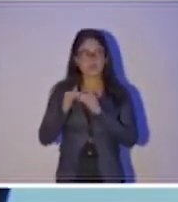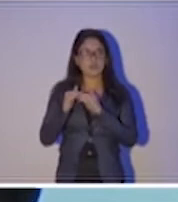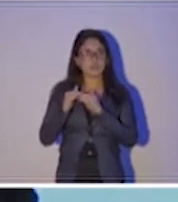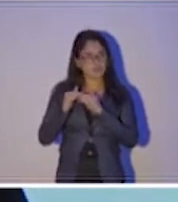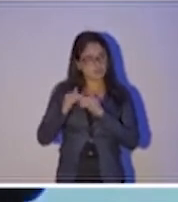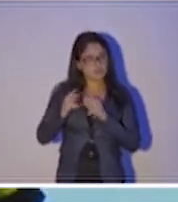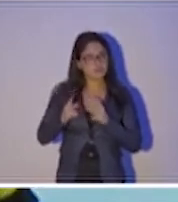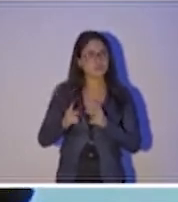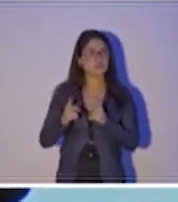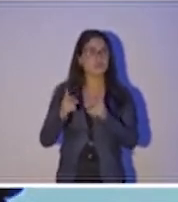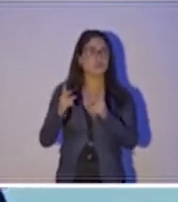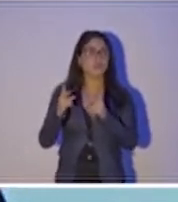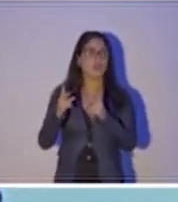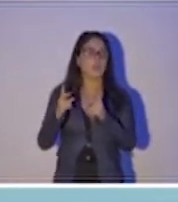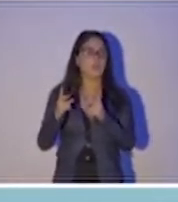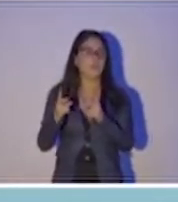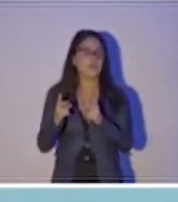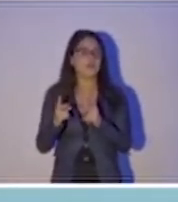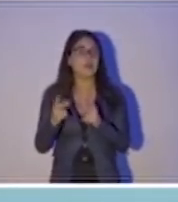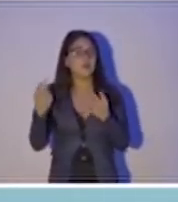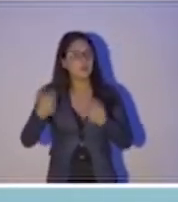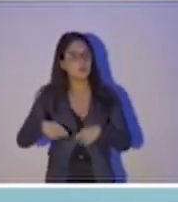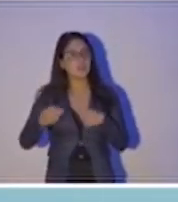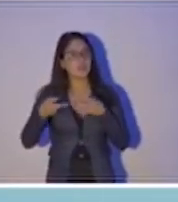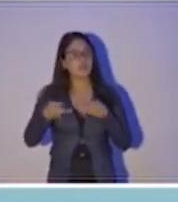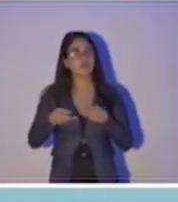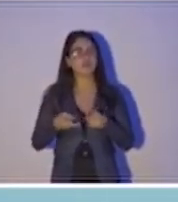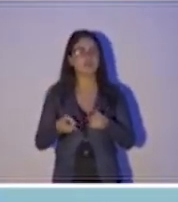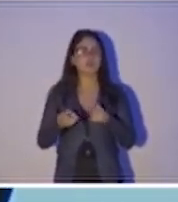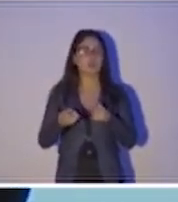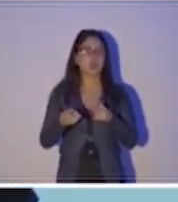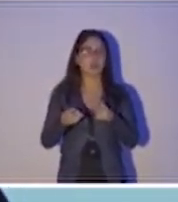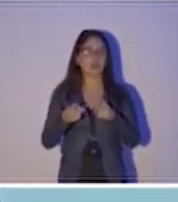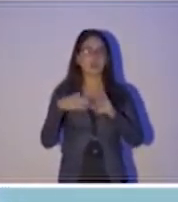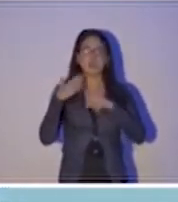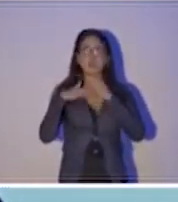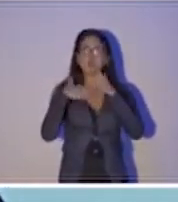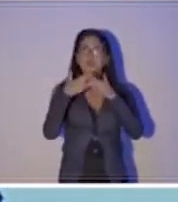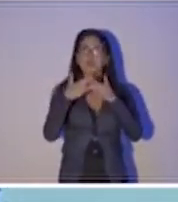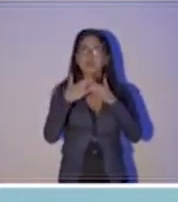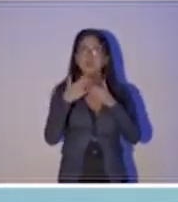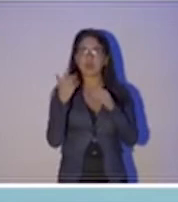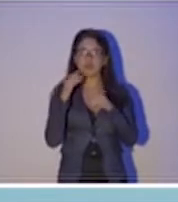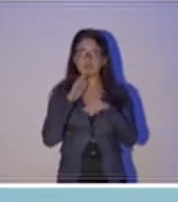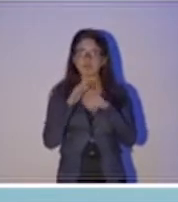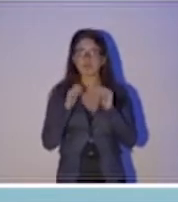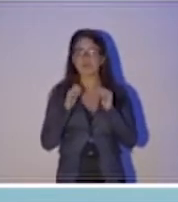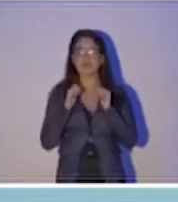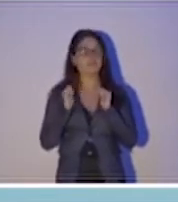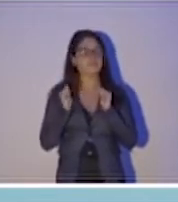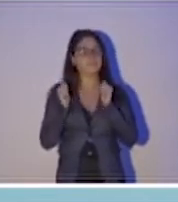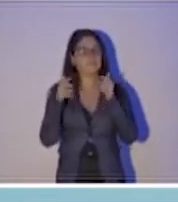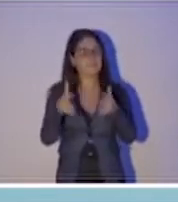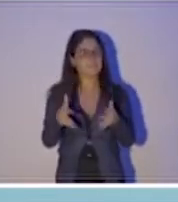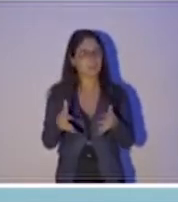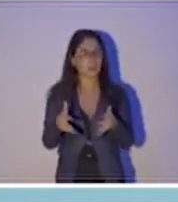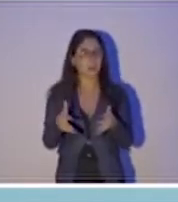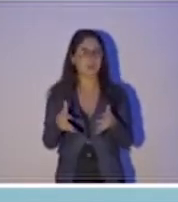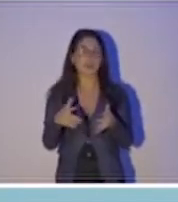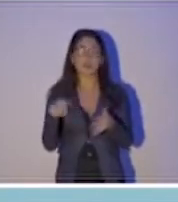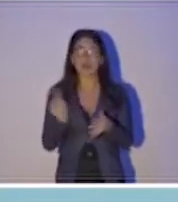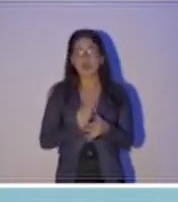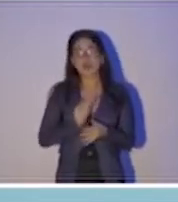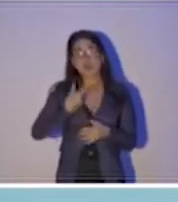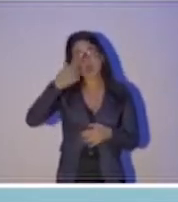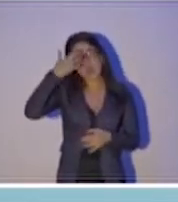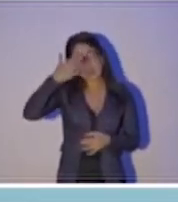nos constrangendo. Precisa continuar nos movendo para a ação. A gente precisa entender que